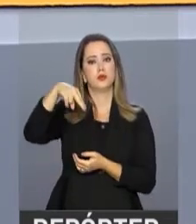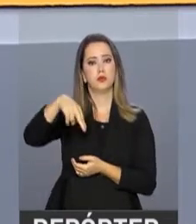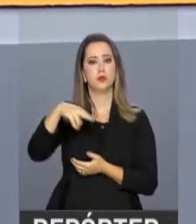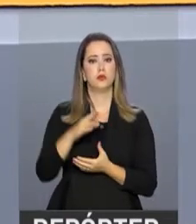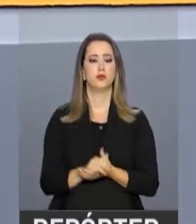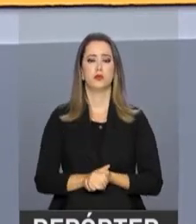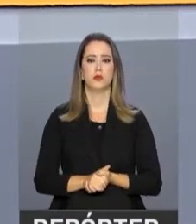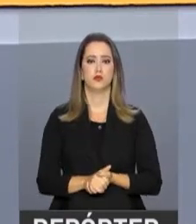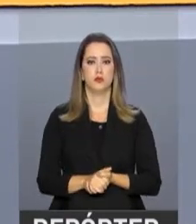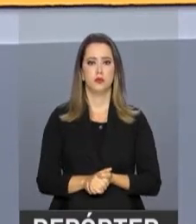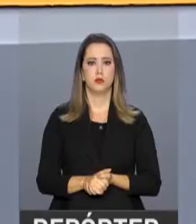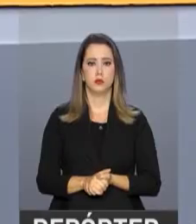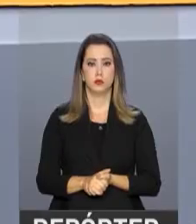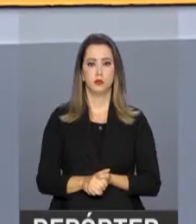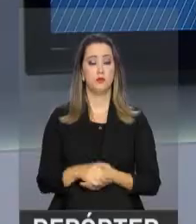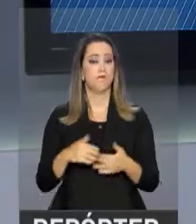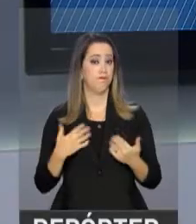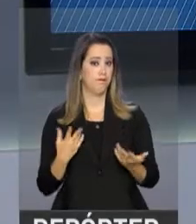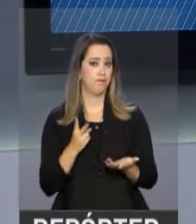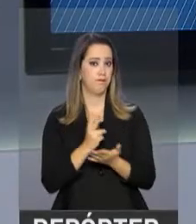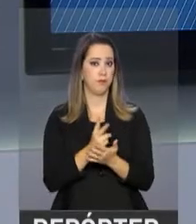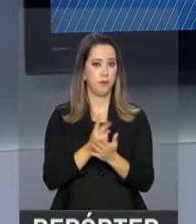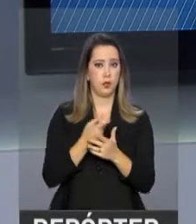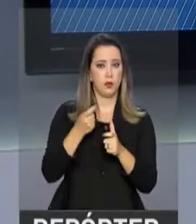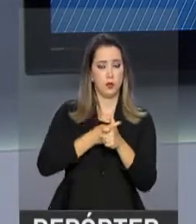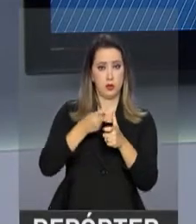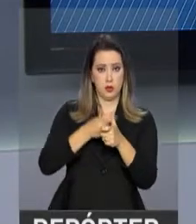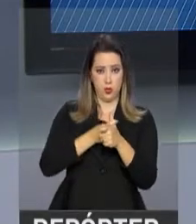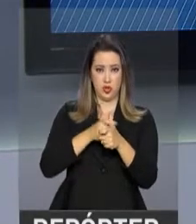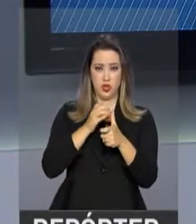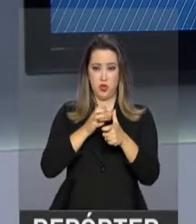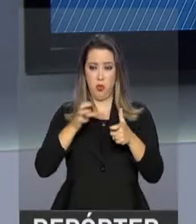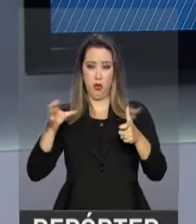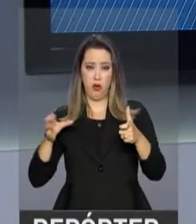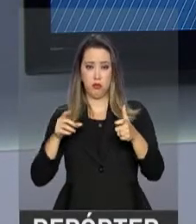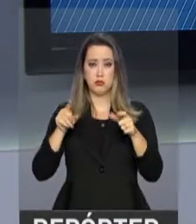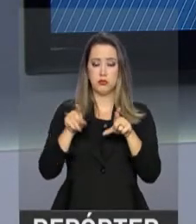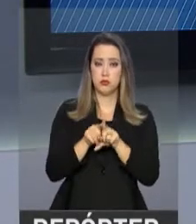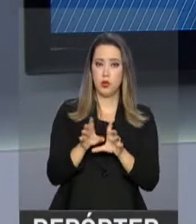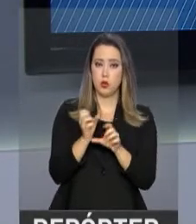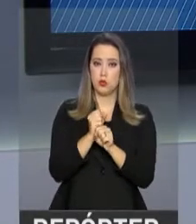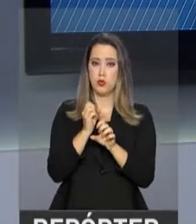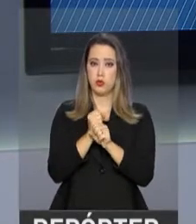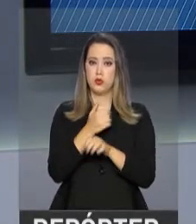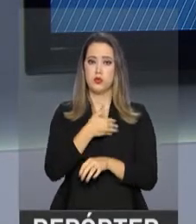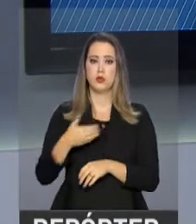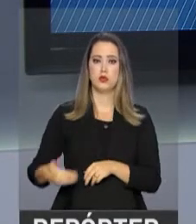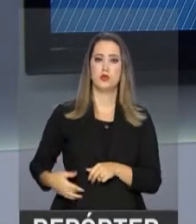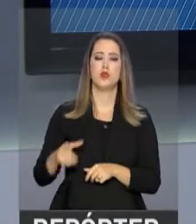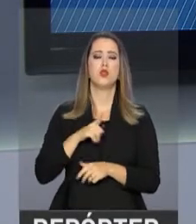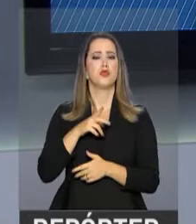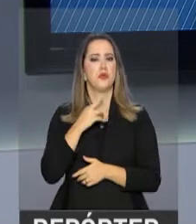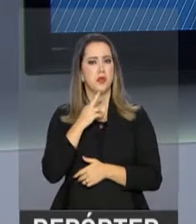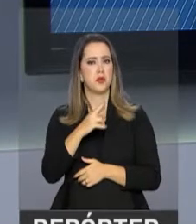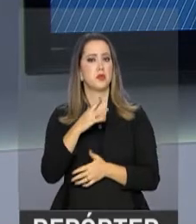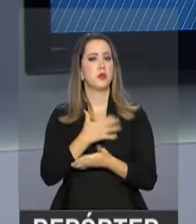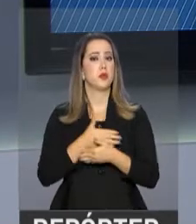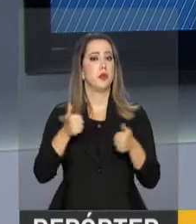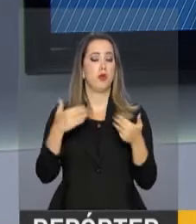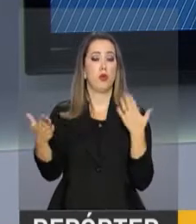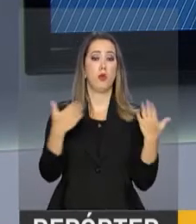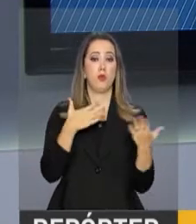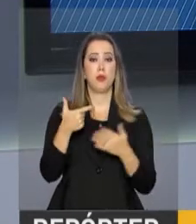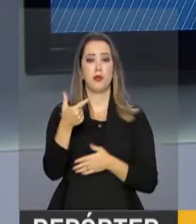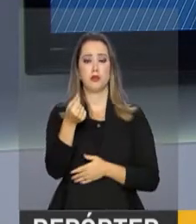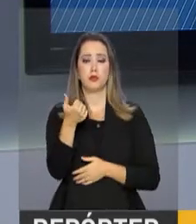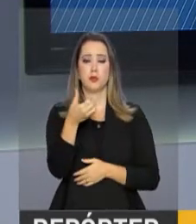do tesouro nacional apesar de ainda registrar déficit nas contas do governo em 2017 tiver um resultado melhor do que